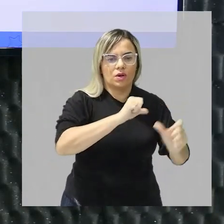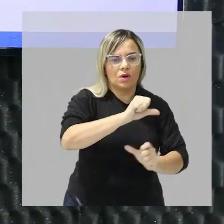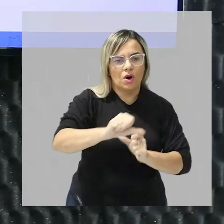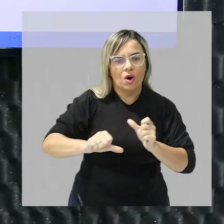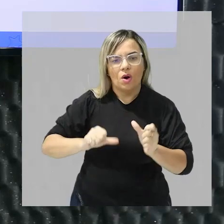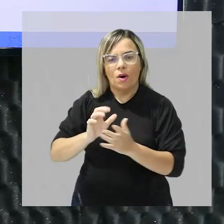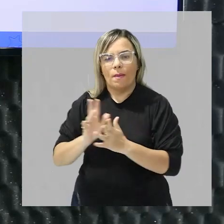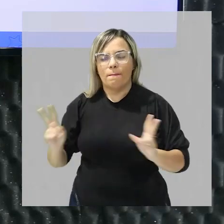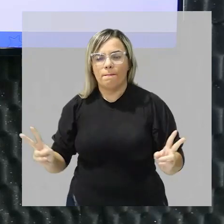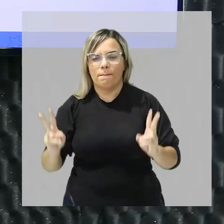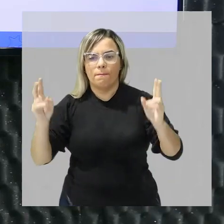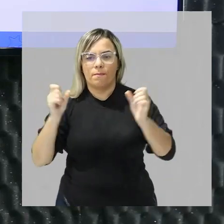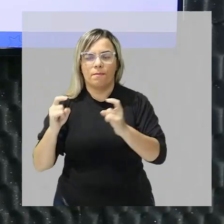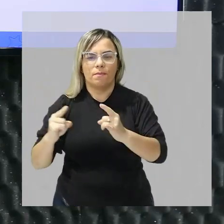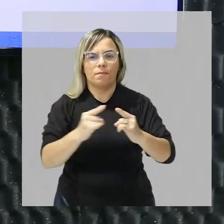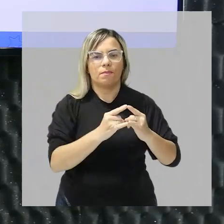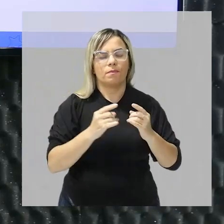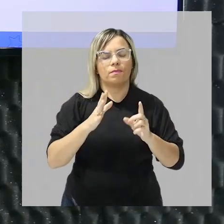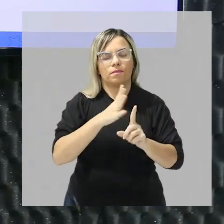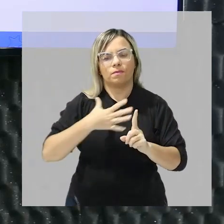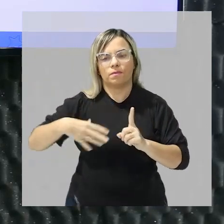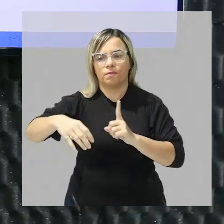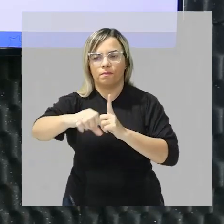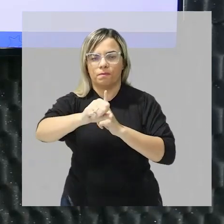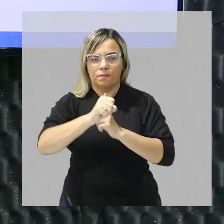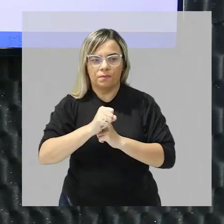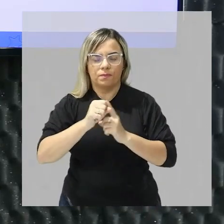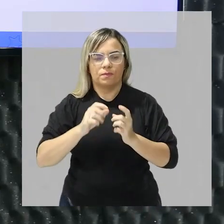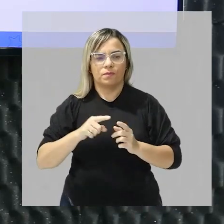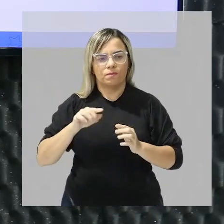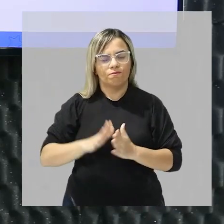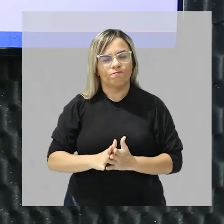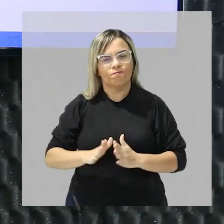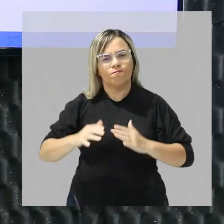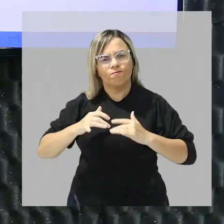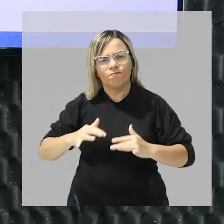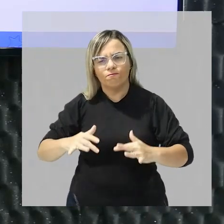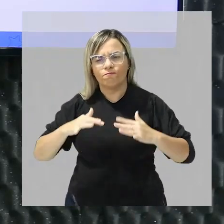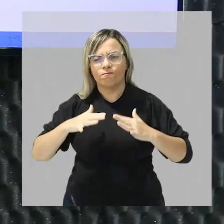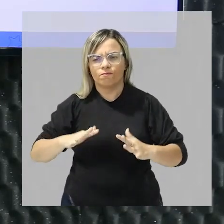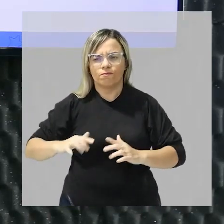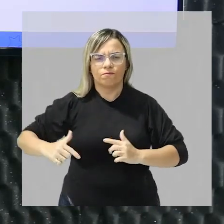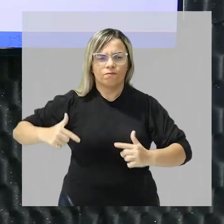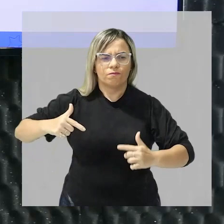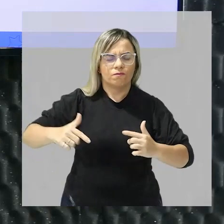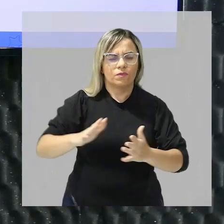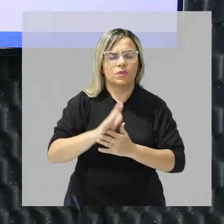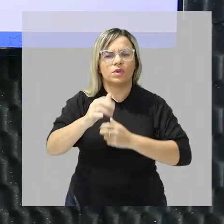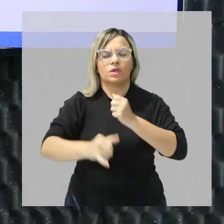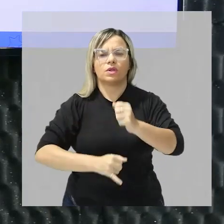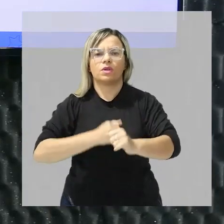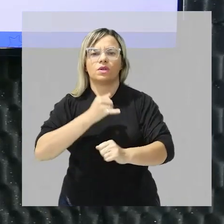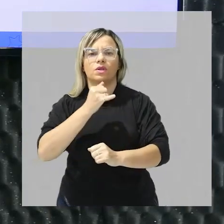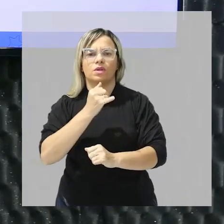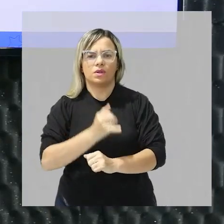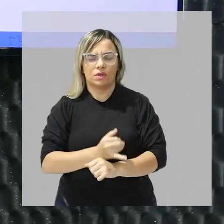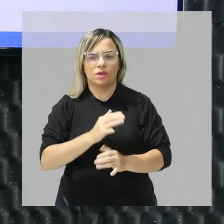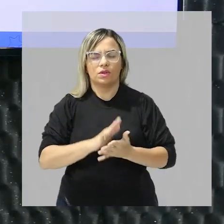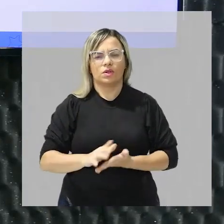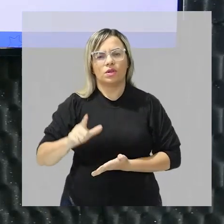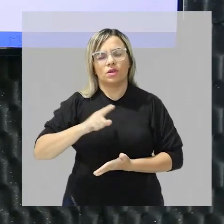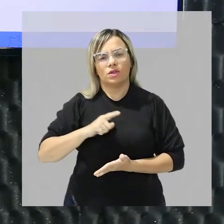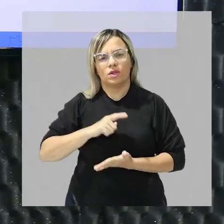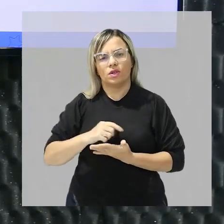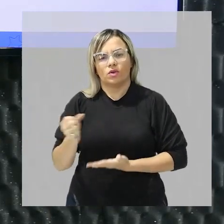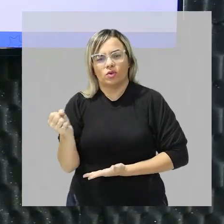valores e instituições da sociedade manifestam-se pela internet. Opa, então tem um elemento